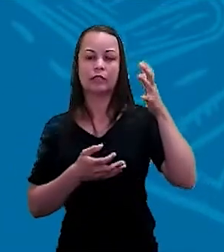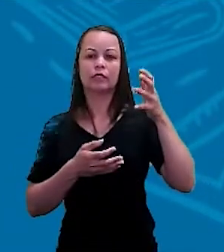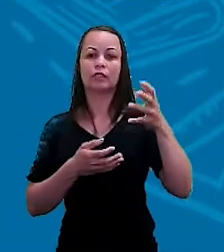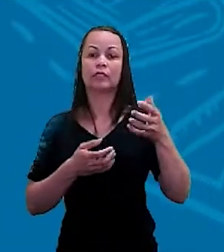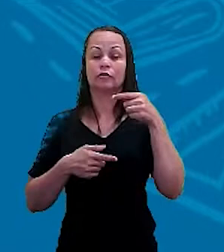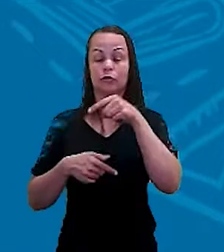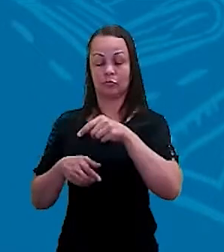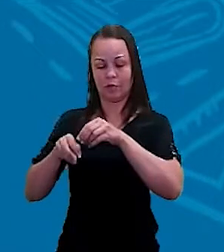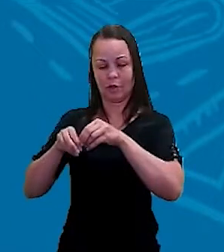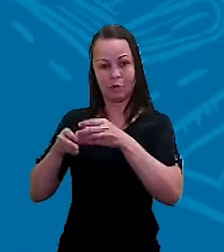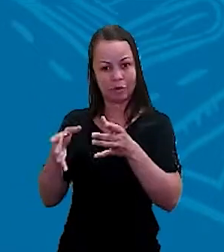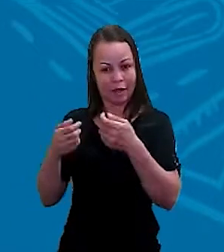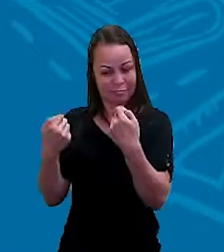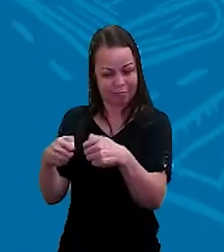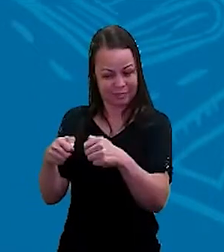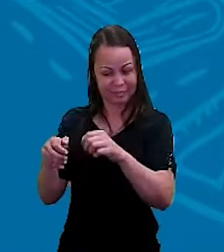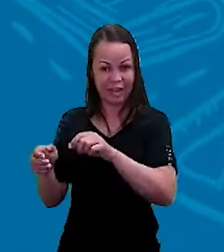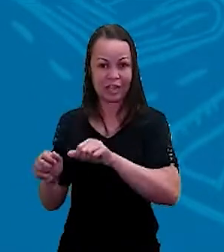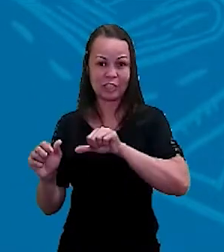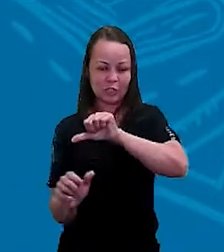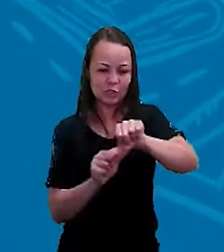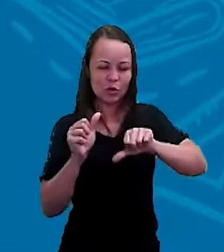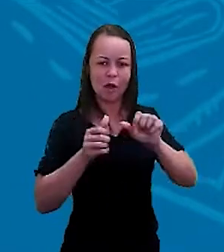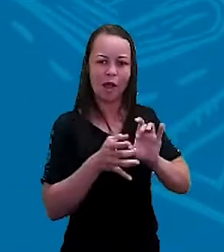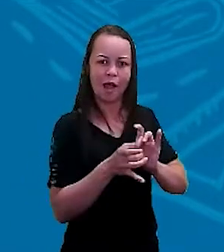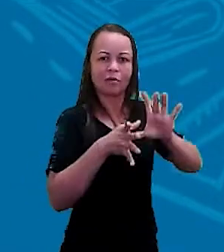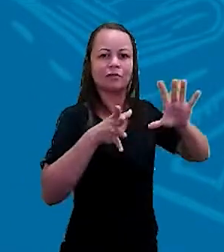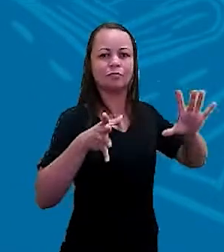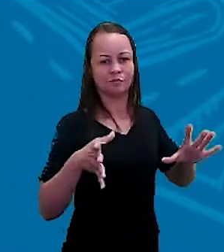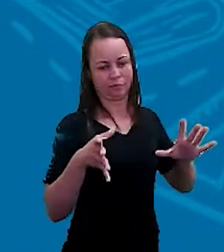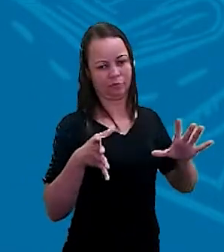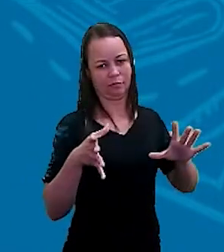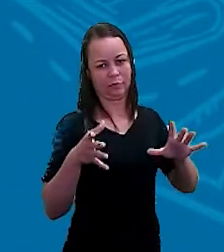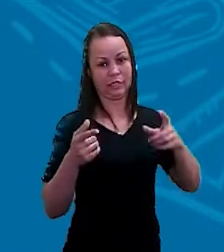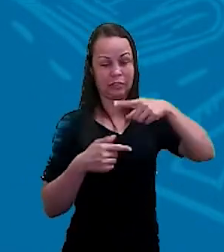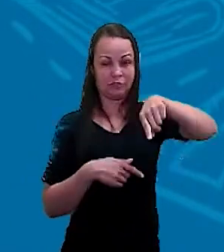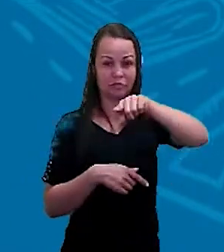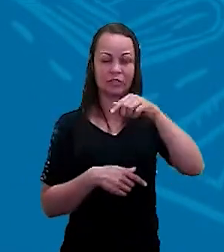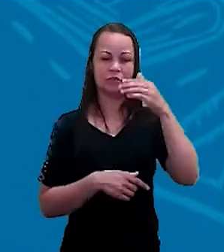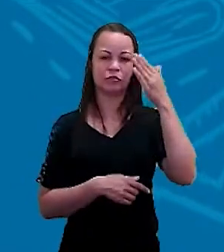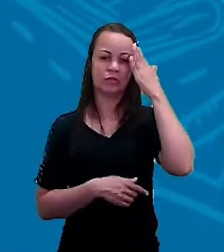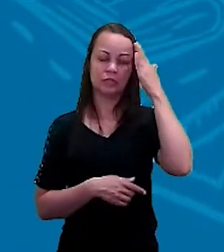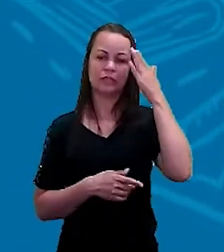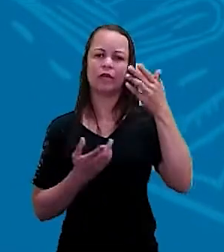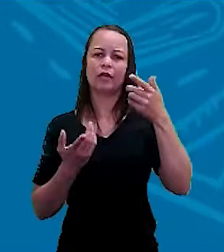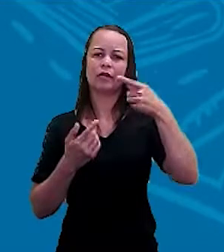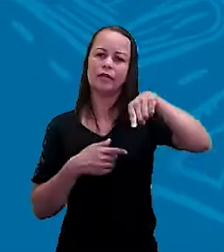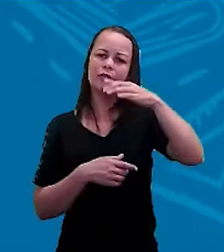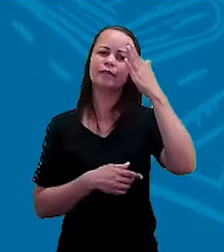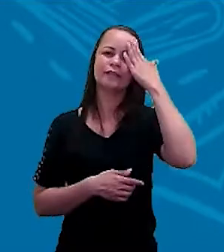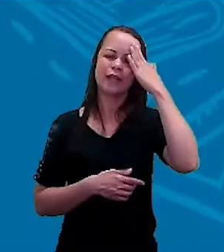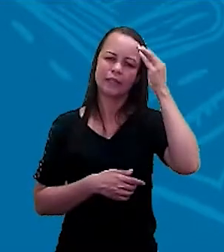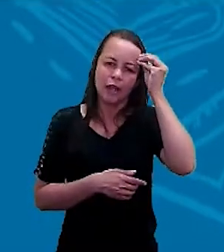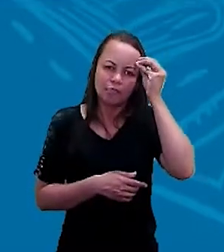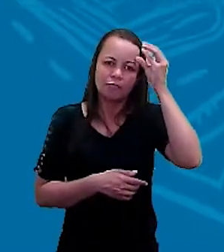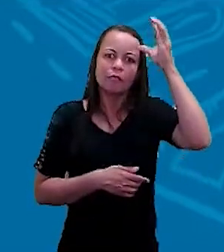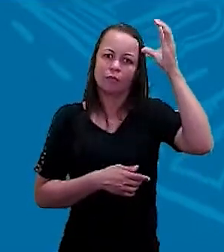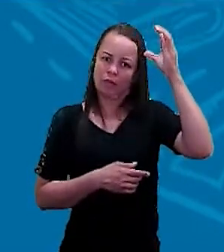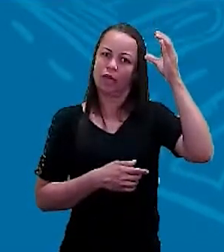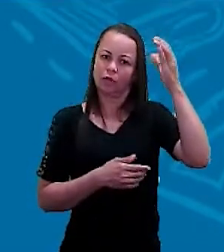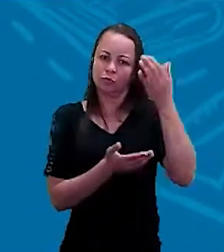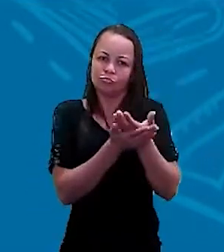para o reino da liberdade. Porque isso aqui tem um objetivo claro, que é fazer com que você aumente seu repertório intelectual. E